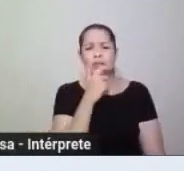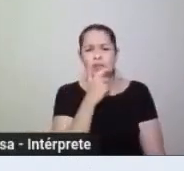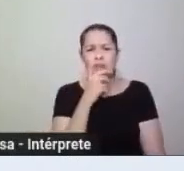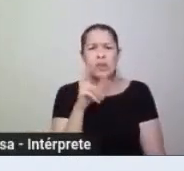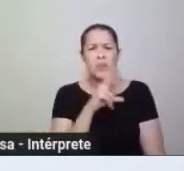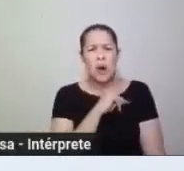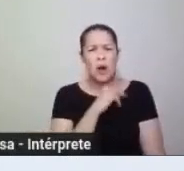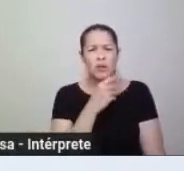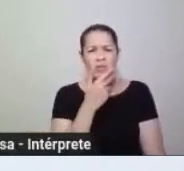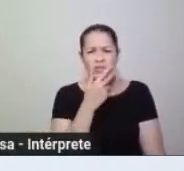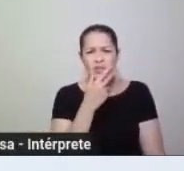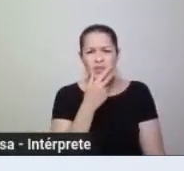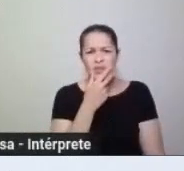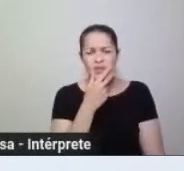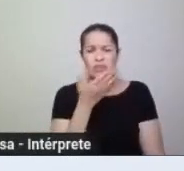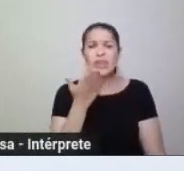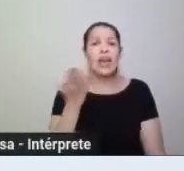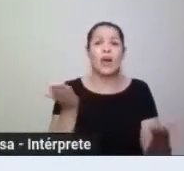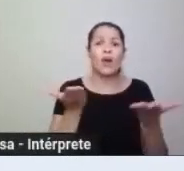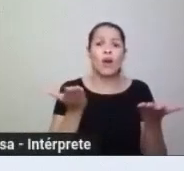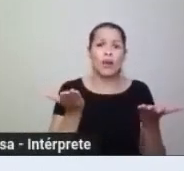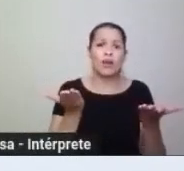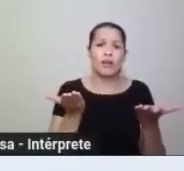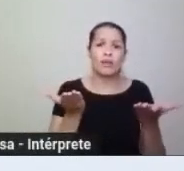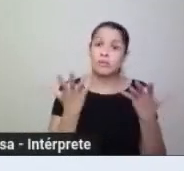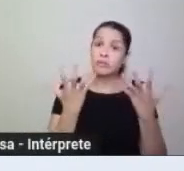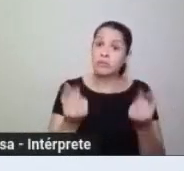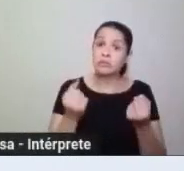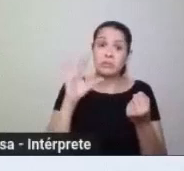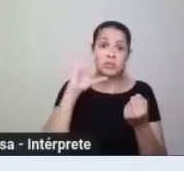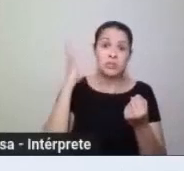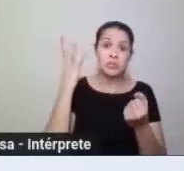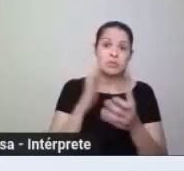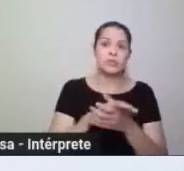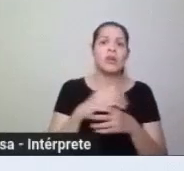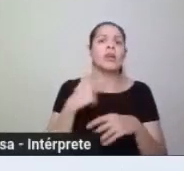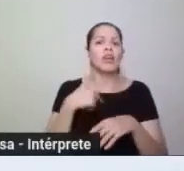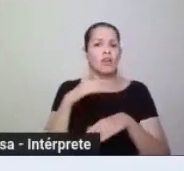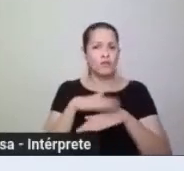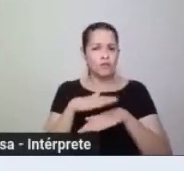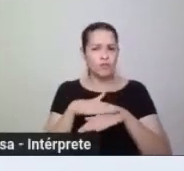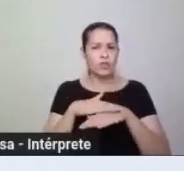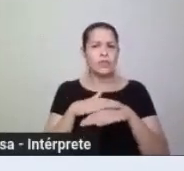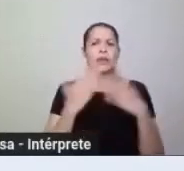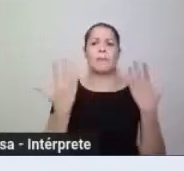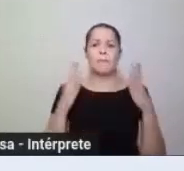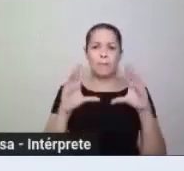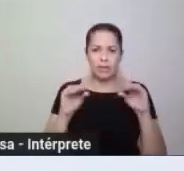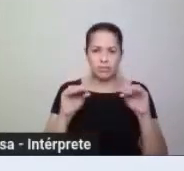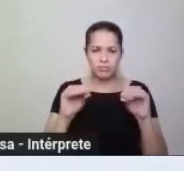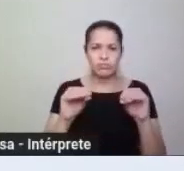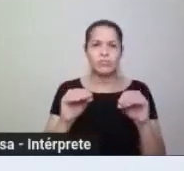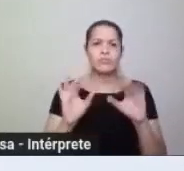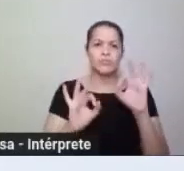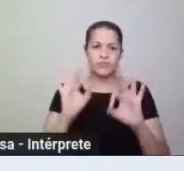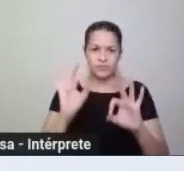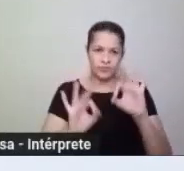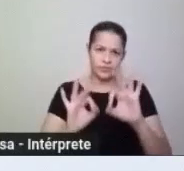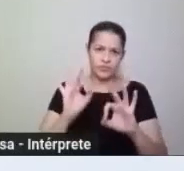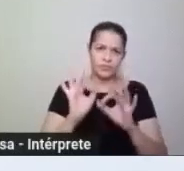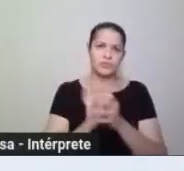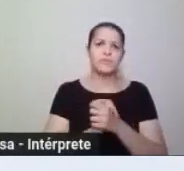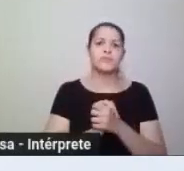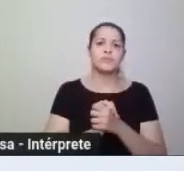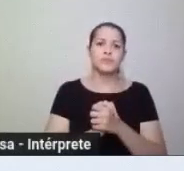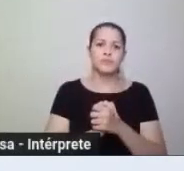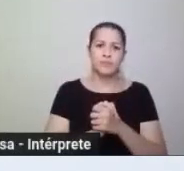né? Pum! Vamos lá. Aí eu fiz uma coleta manual, que é essa que está sobreposta, e